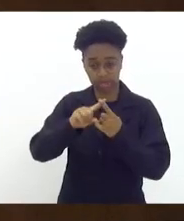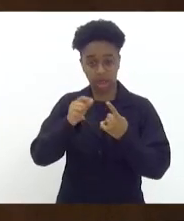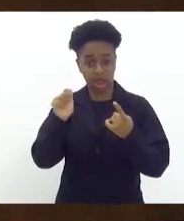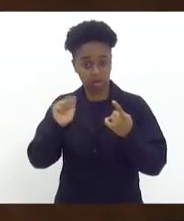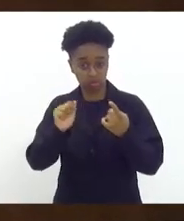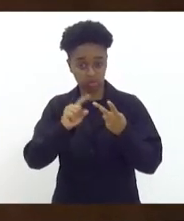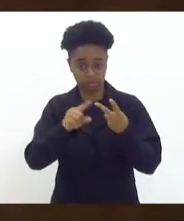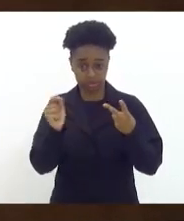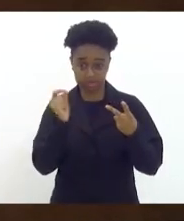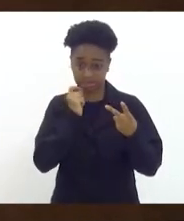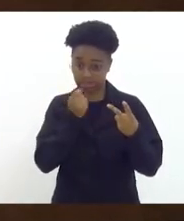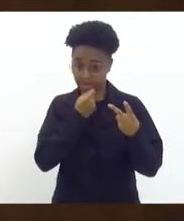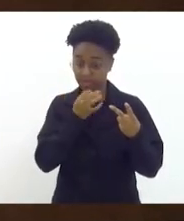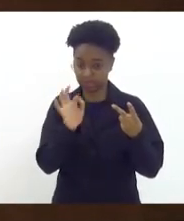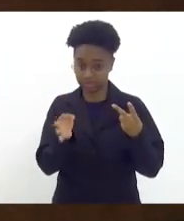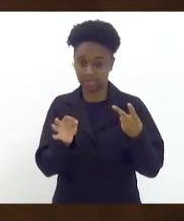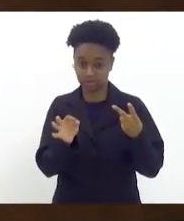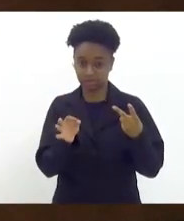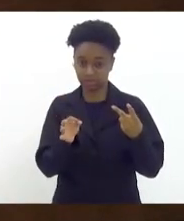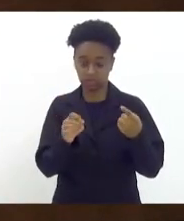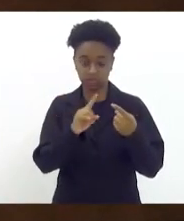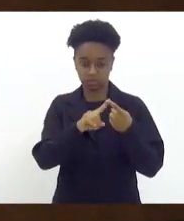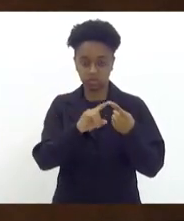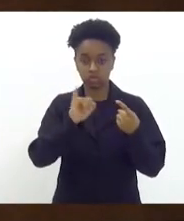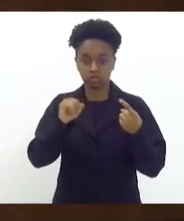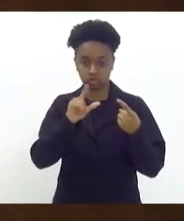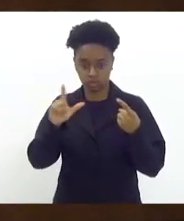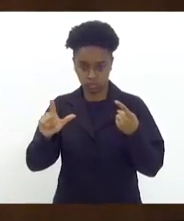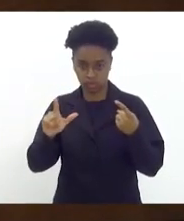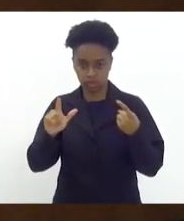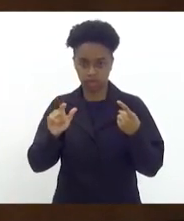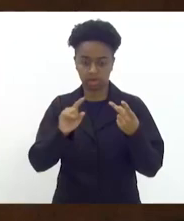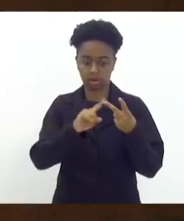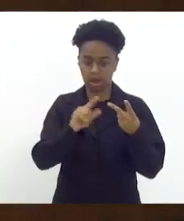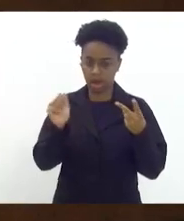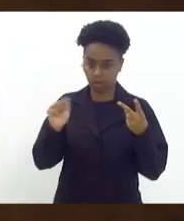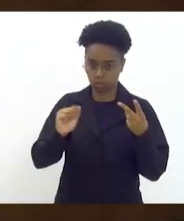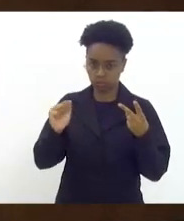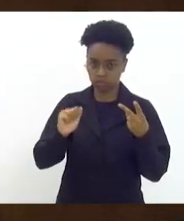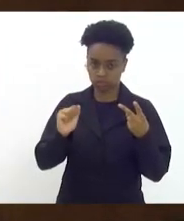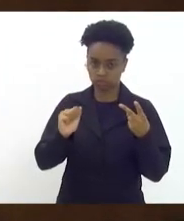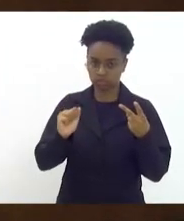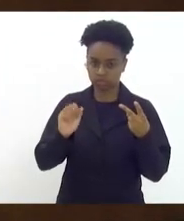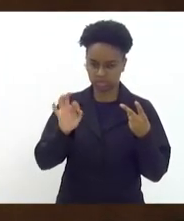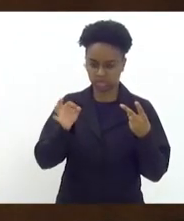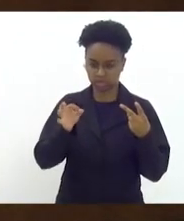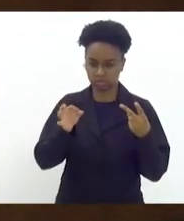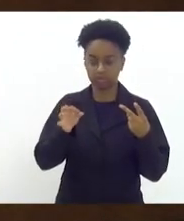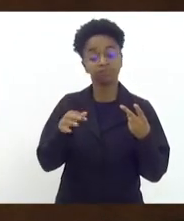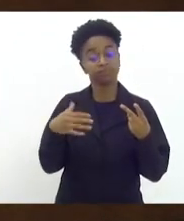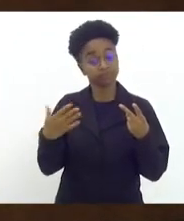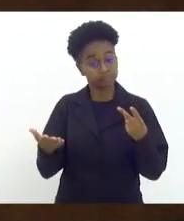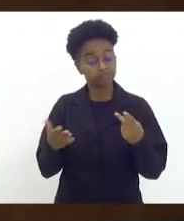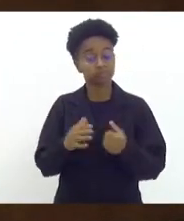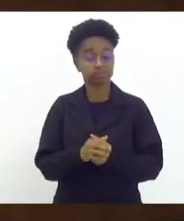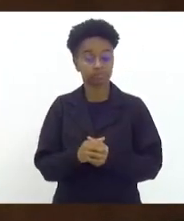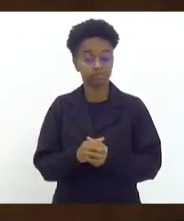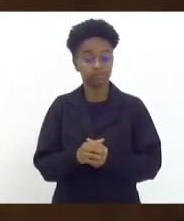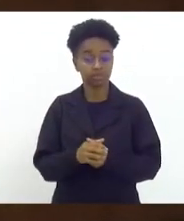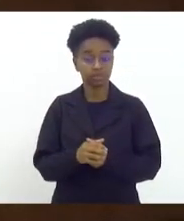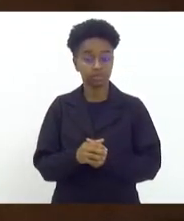né seria julho e agosto Julie e agosto a gente